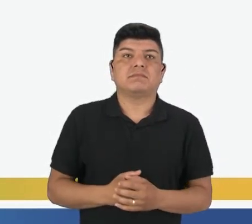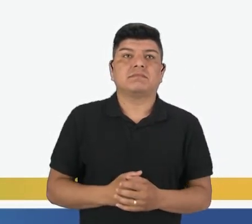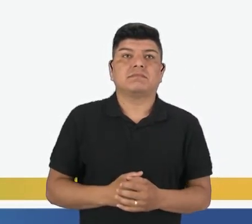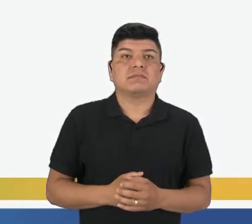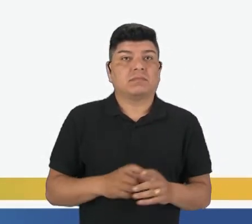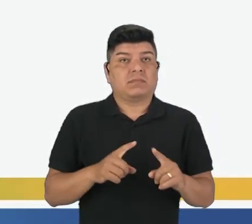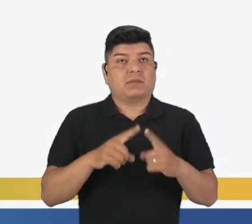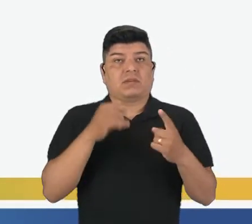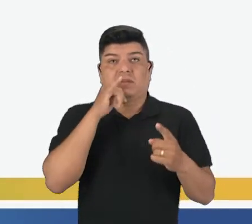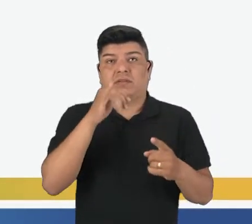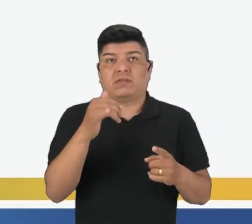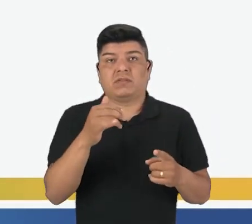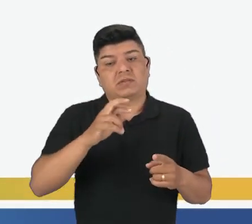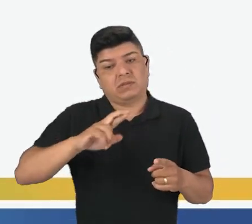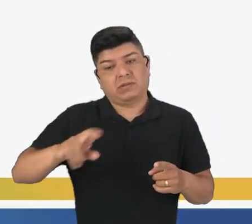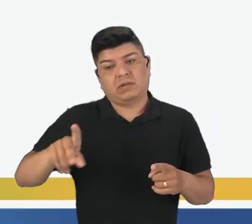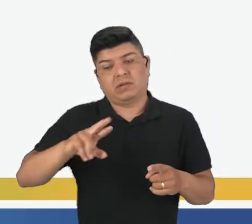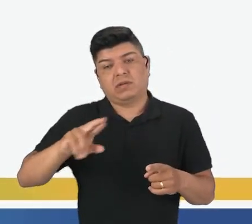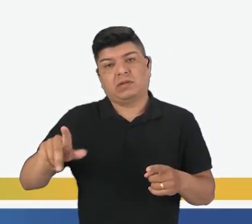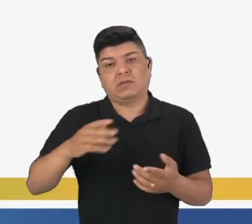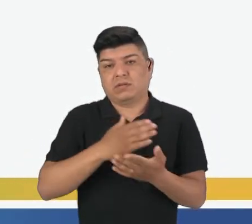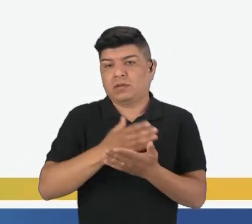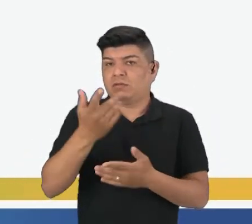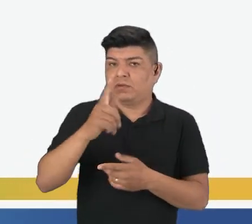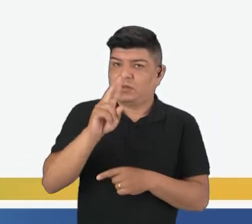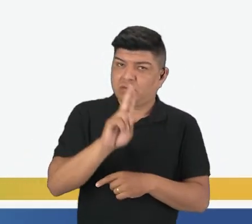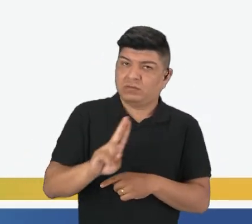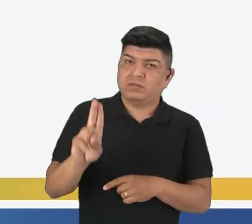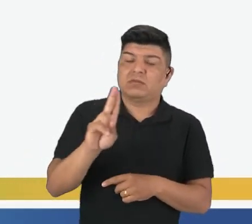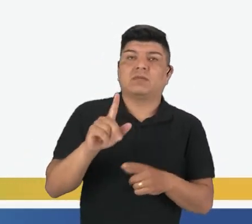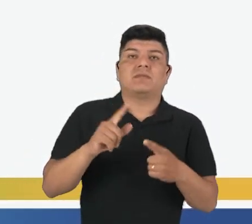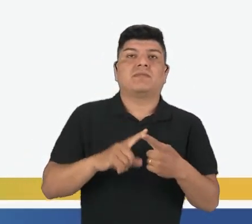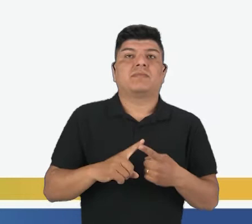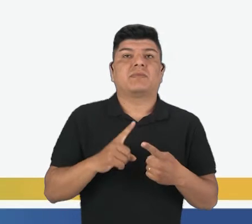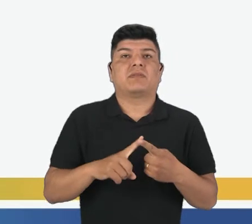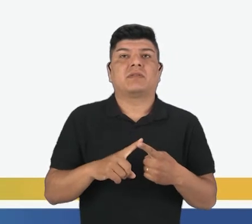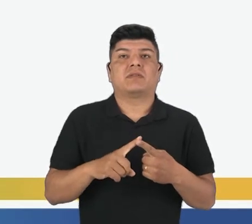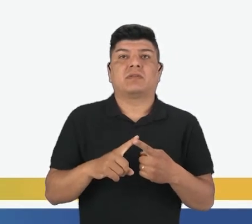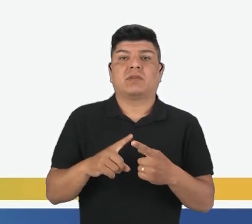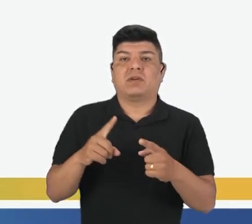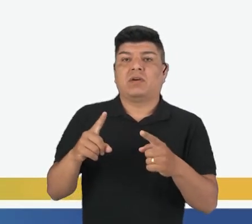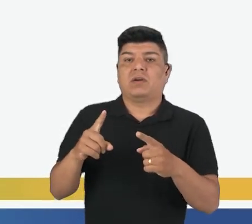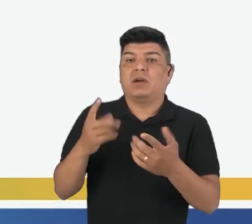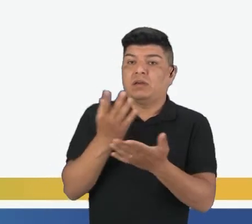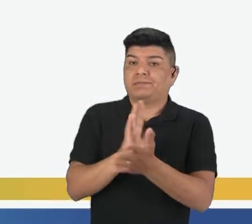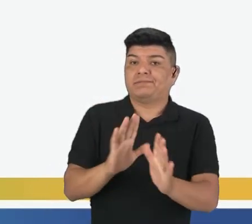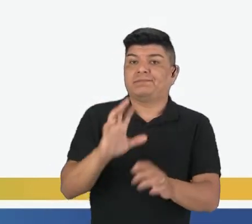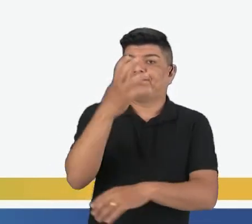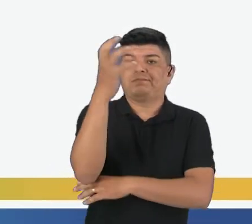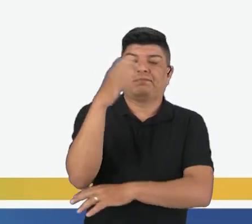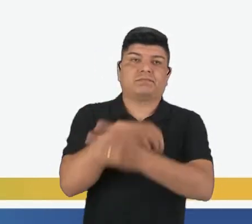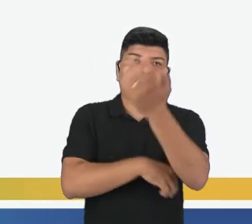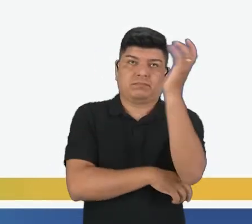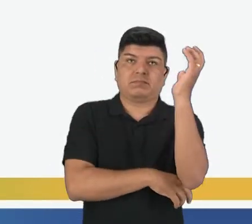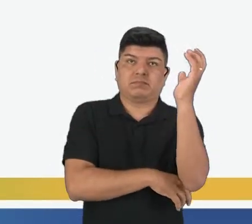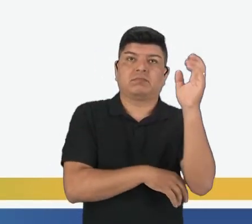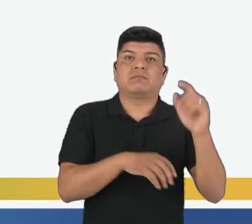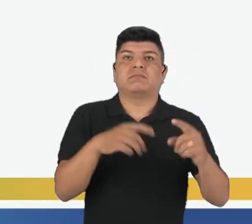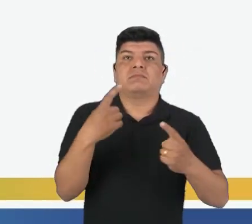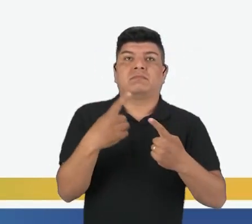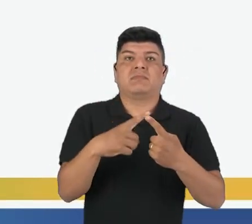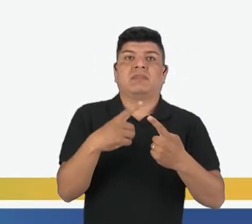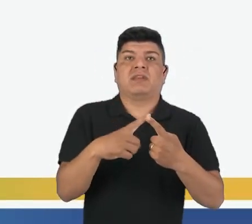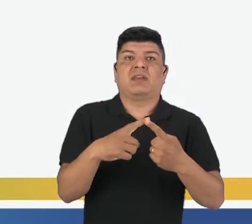Já as fontes de energias não renováveis utilizam recursos que se esgotam da natureza, ou seja, se